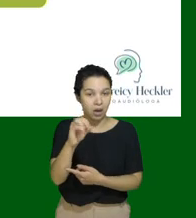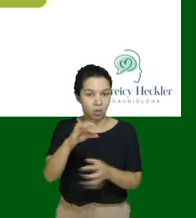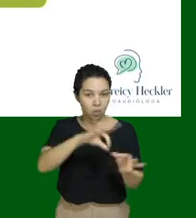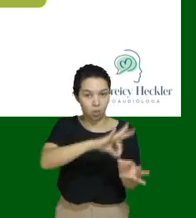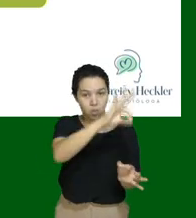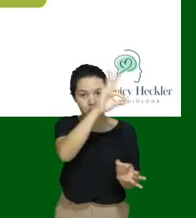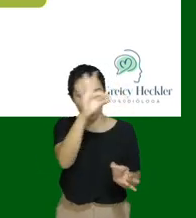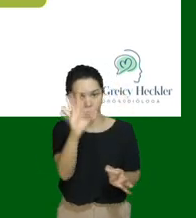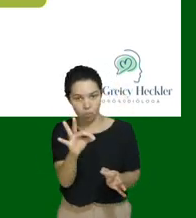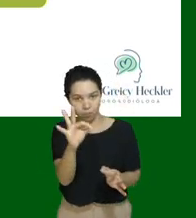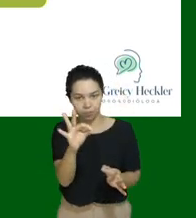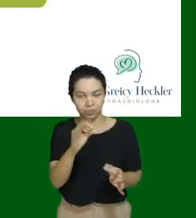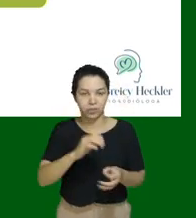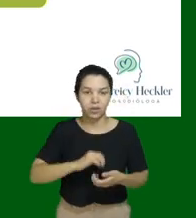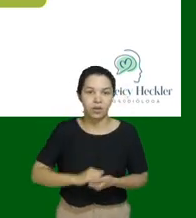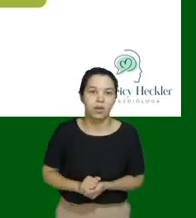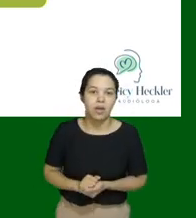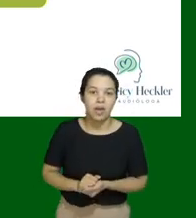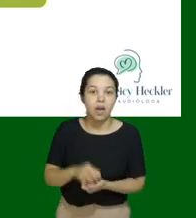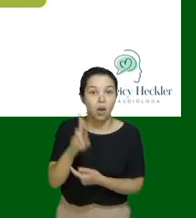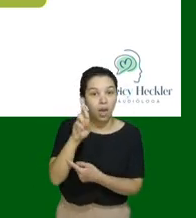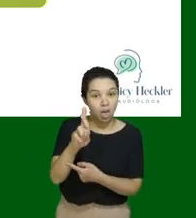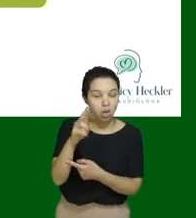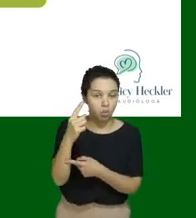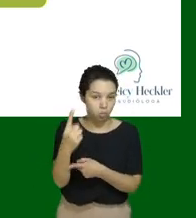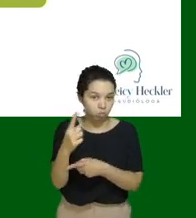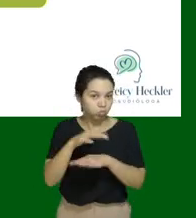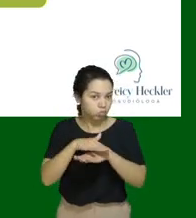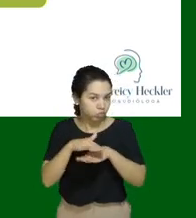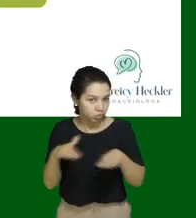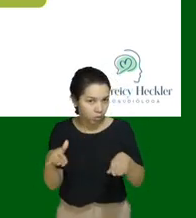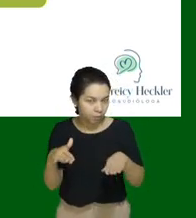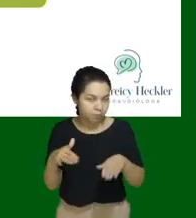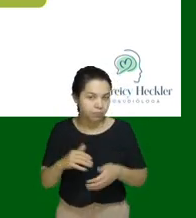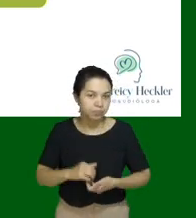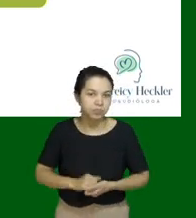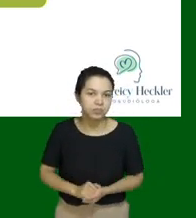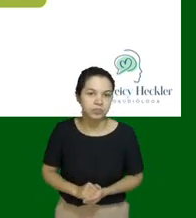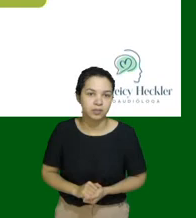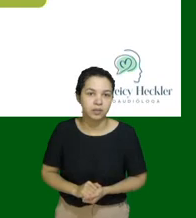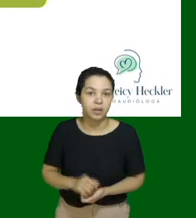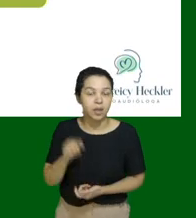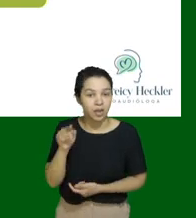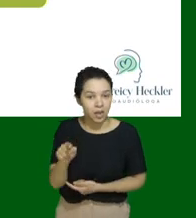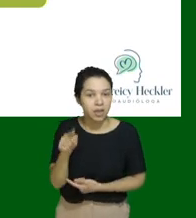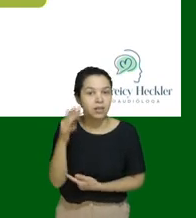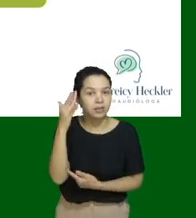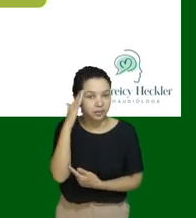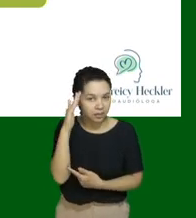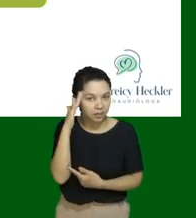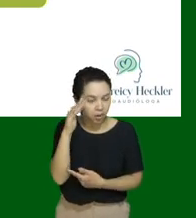o outro faz r. Tá. Daí ele escreve 30 vezes a palavra carro.